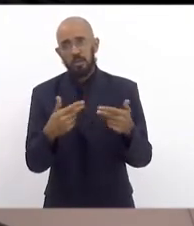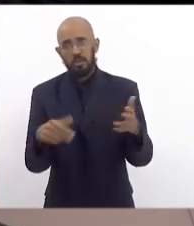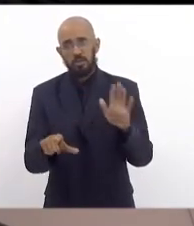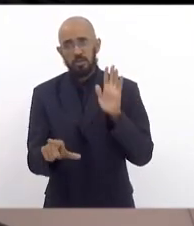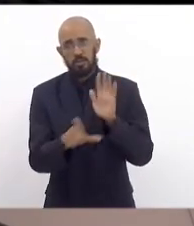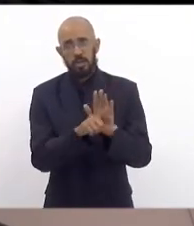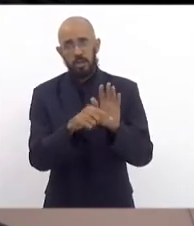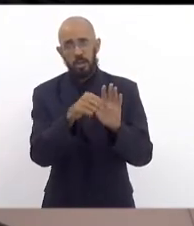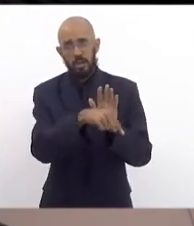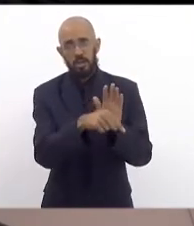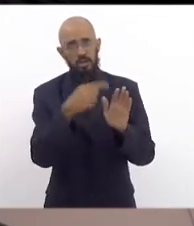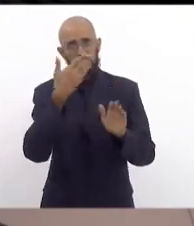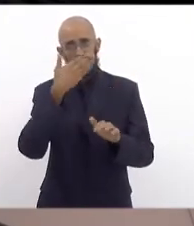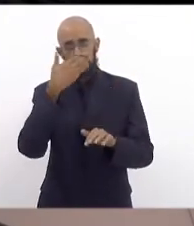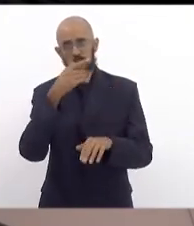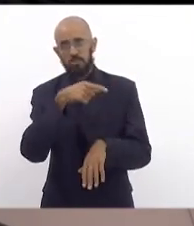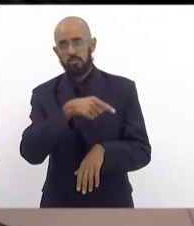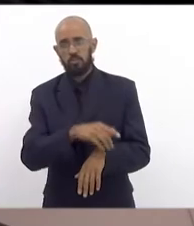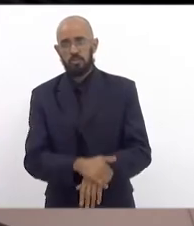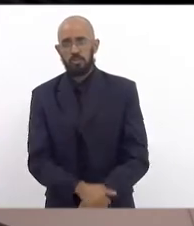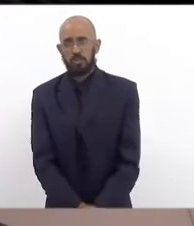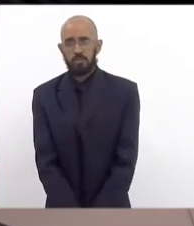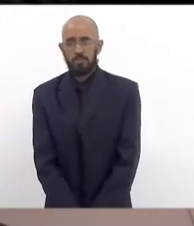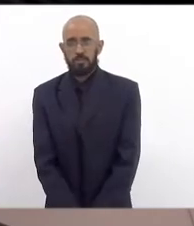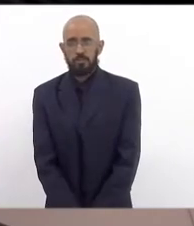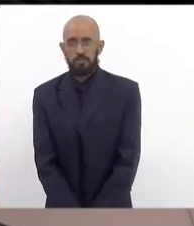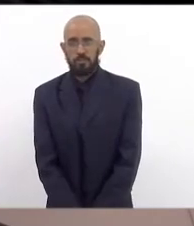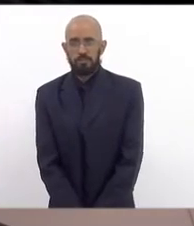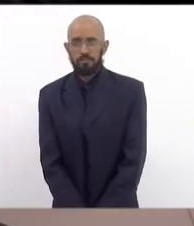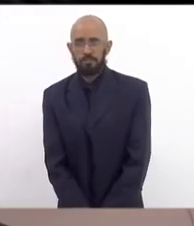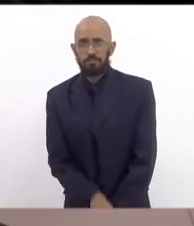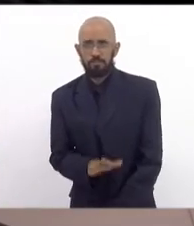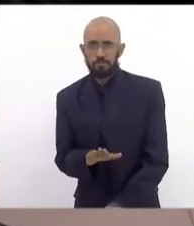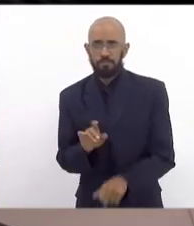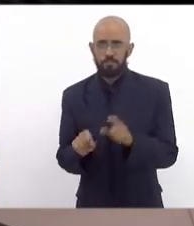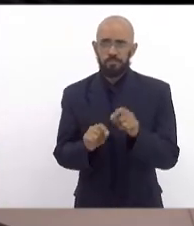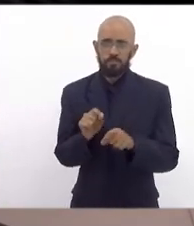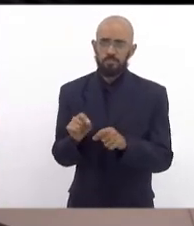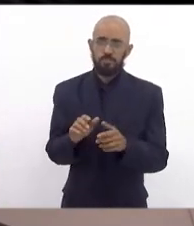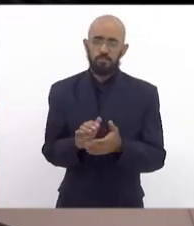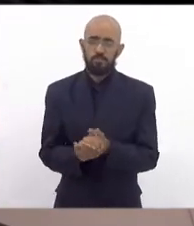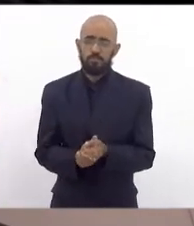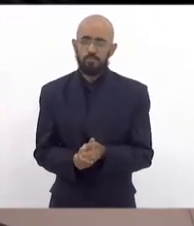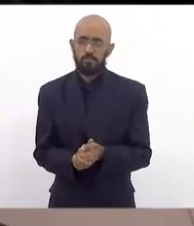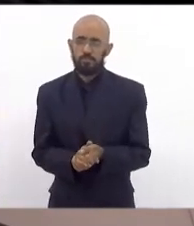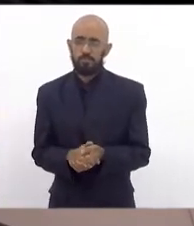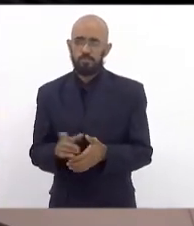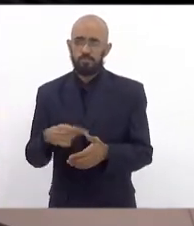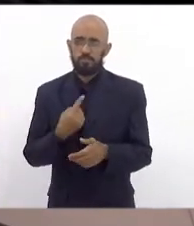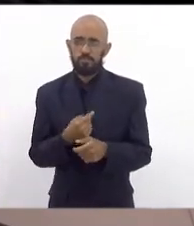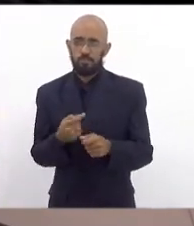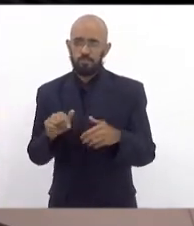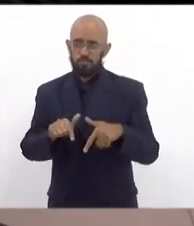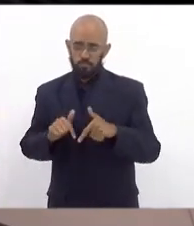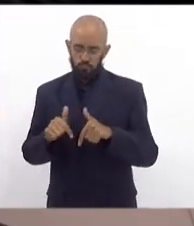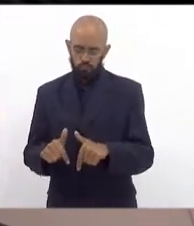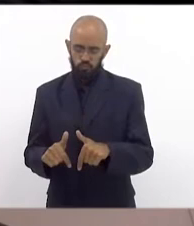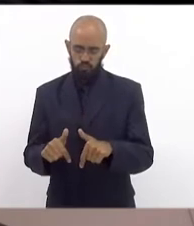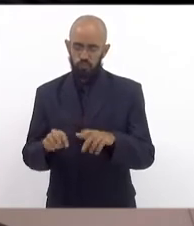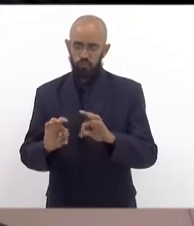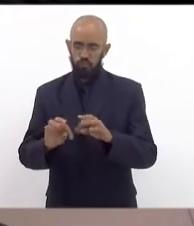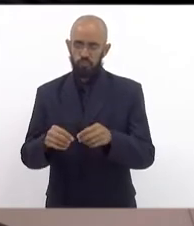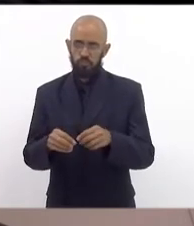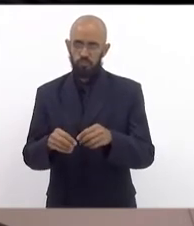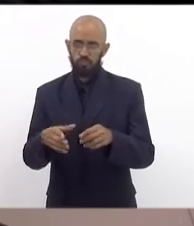estamos vendo Ah entendeu mas é isso a gente pode a gente vai devolução por todo esforço para atender